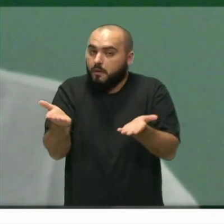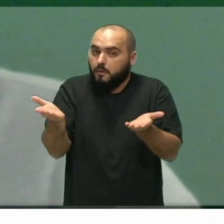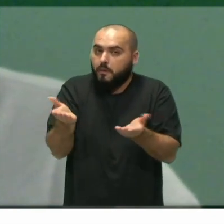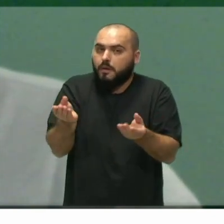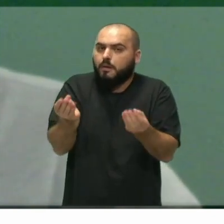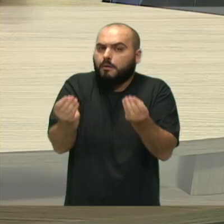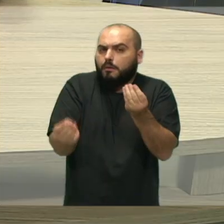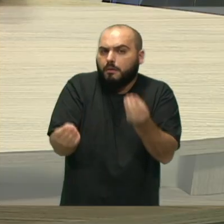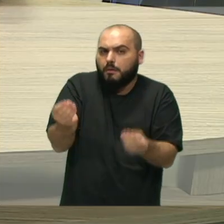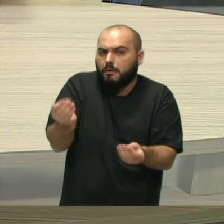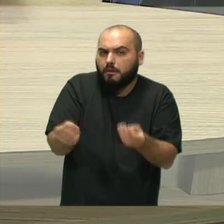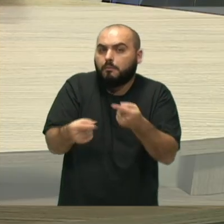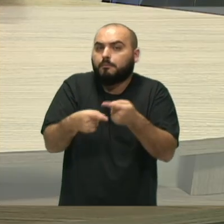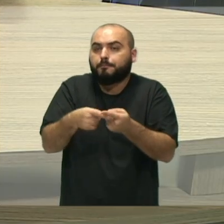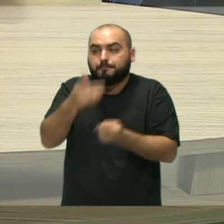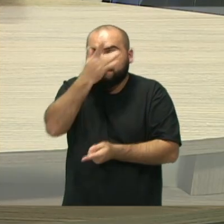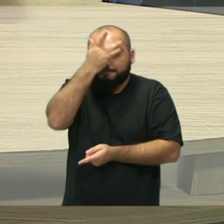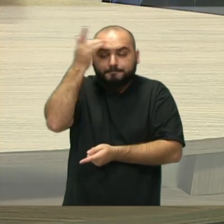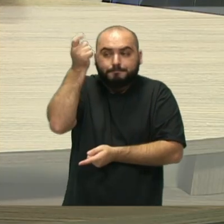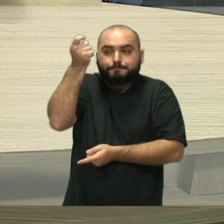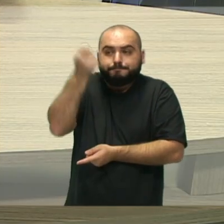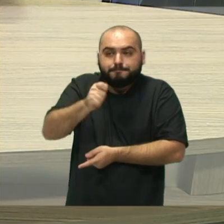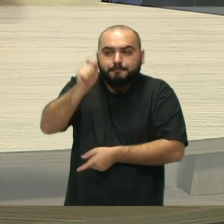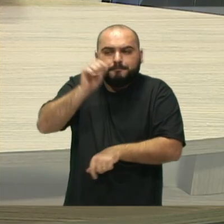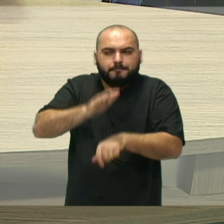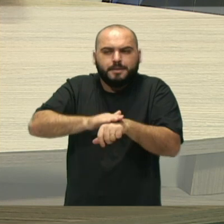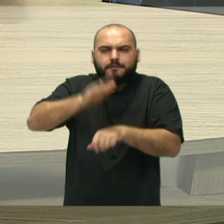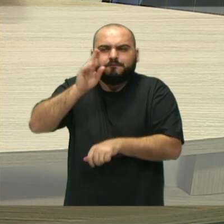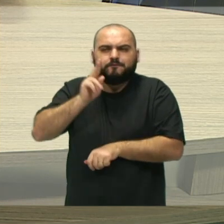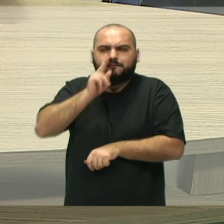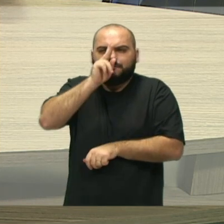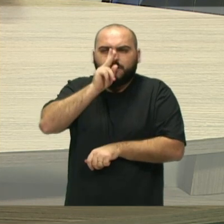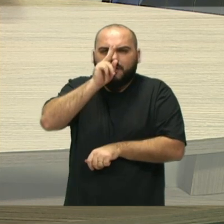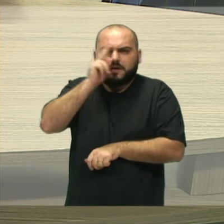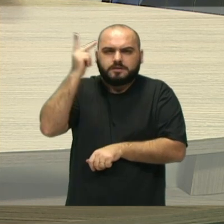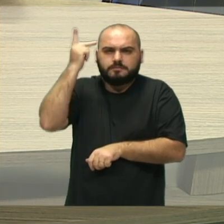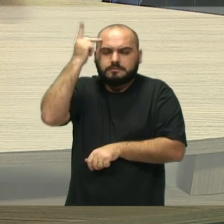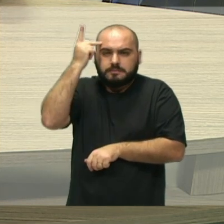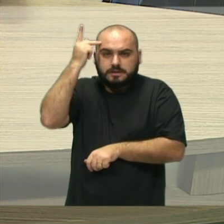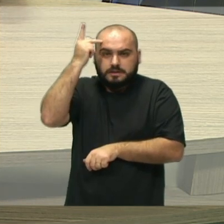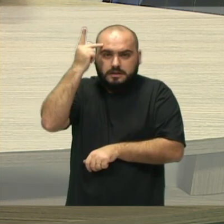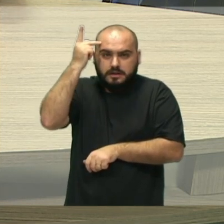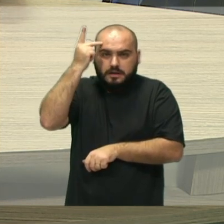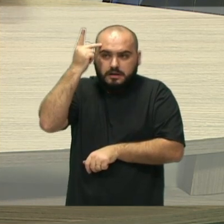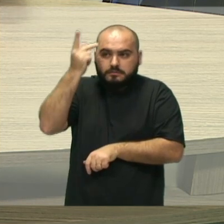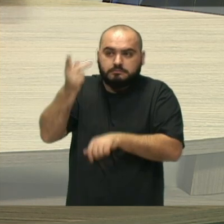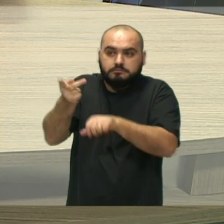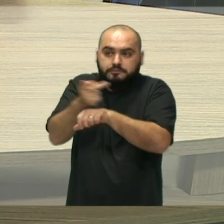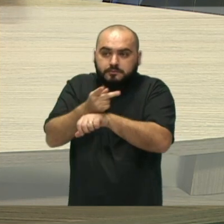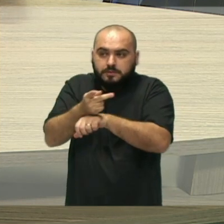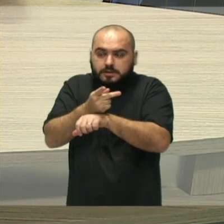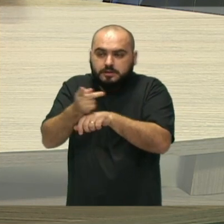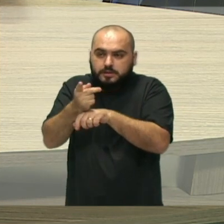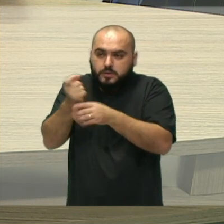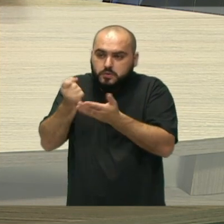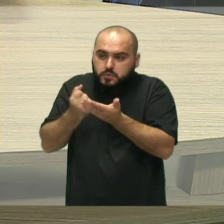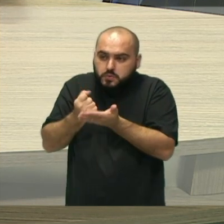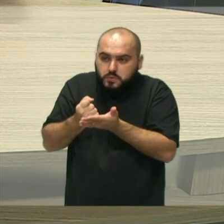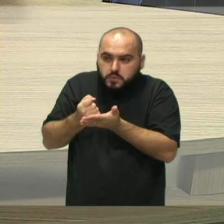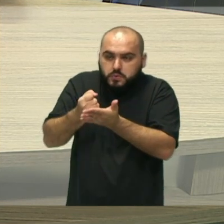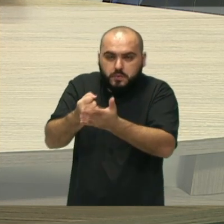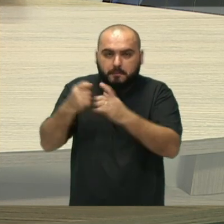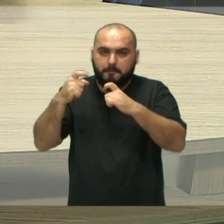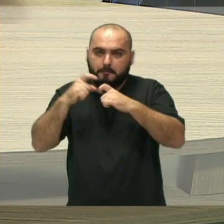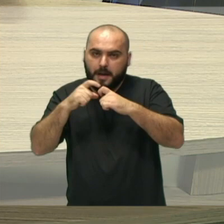pessoas necessitando, sabendo que precisam, de repente, procurar uma ajuda médica também